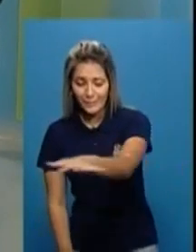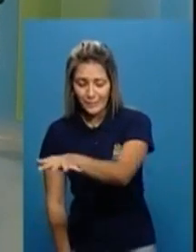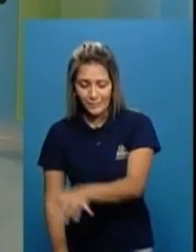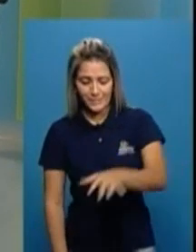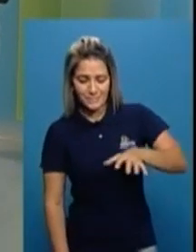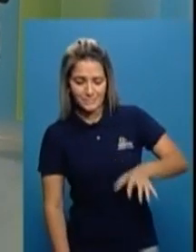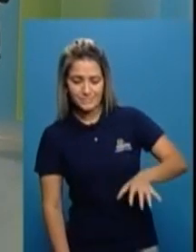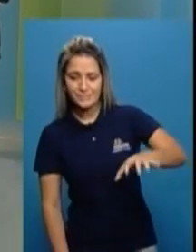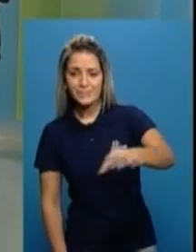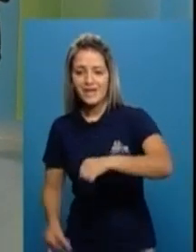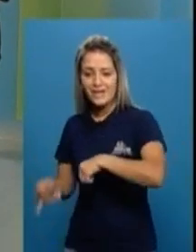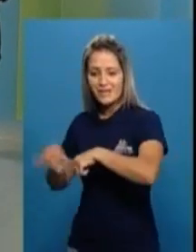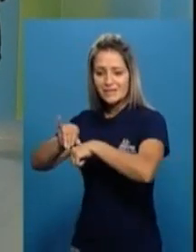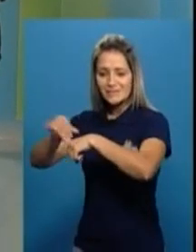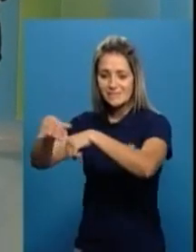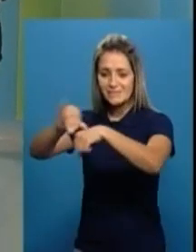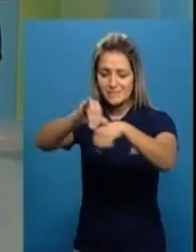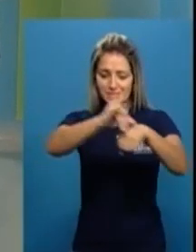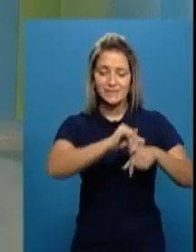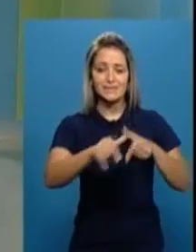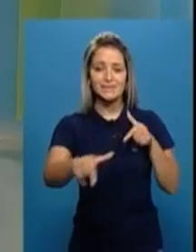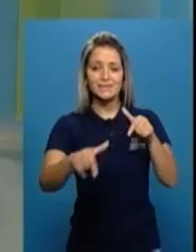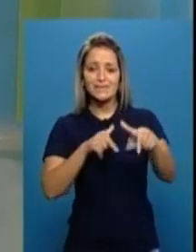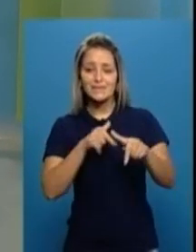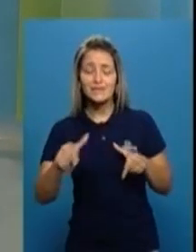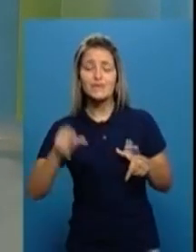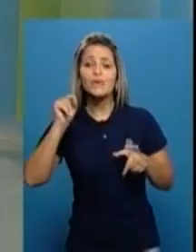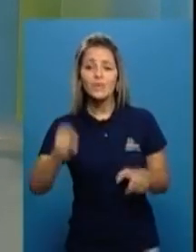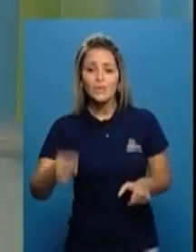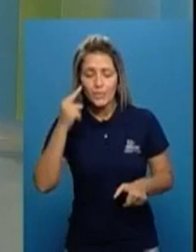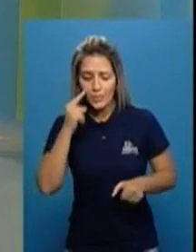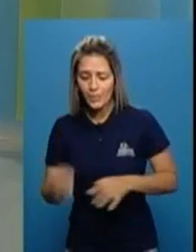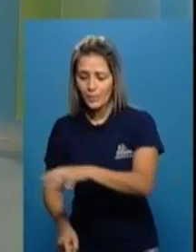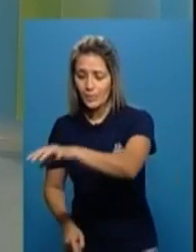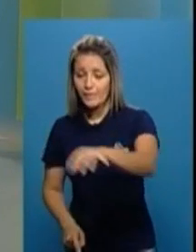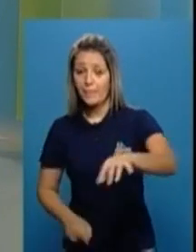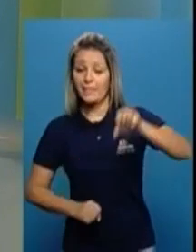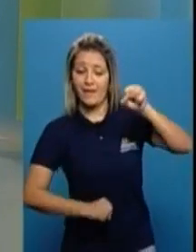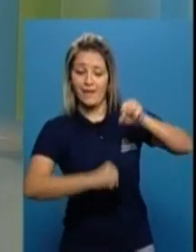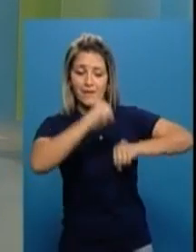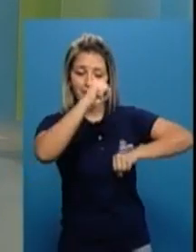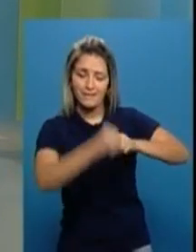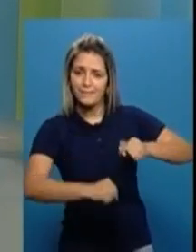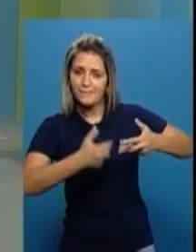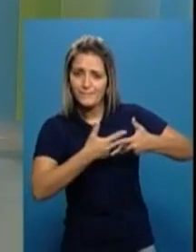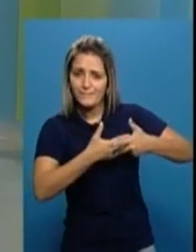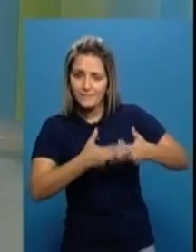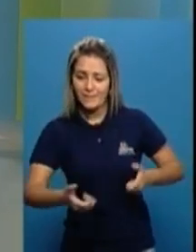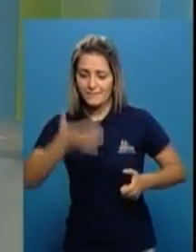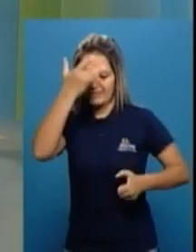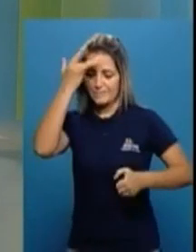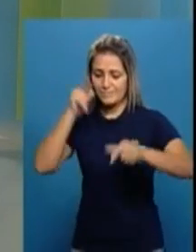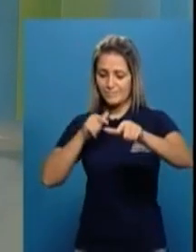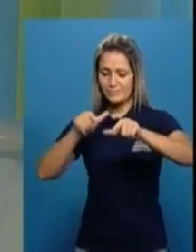de trabalho, que resultam aí, o que reúnem, né, as máquinas e equipamentos e os